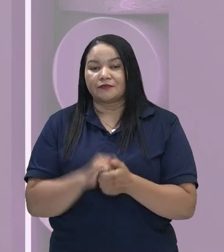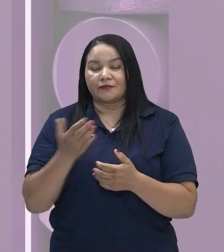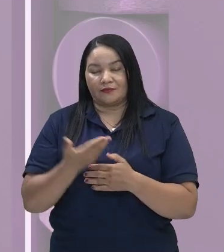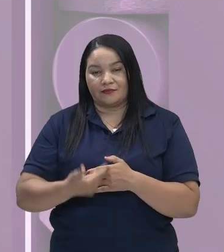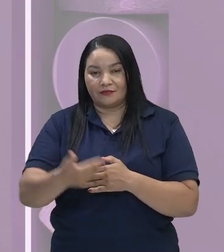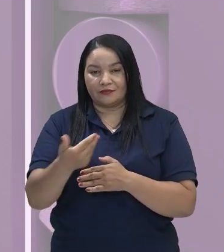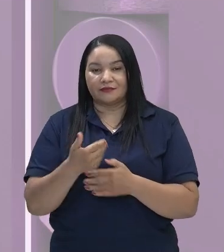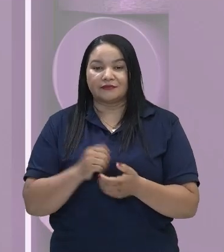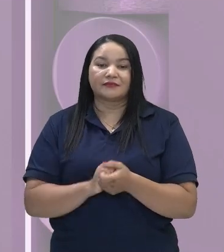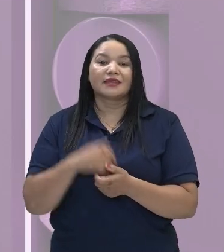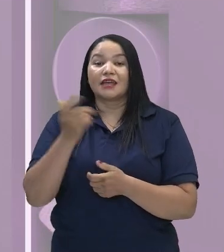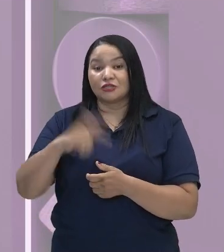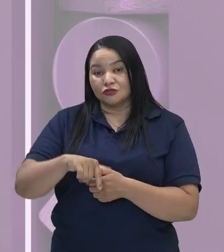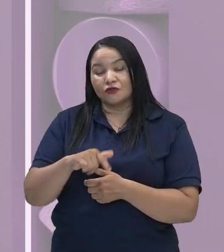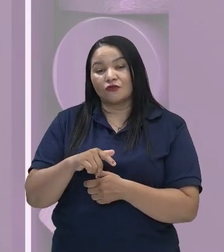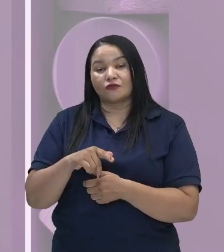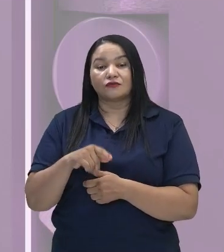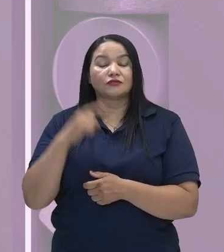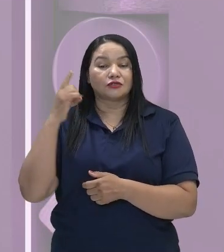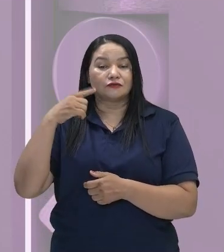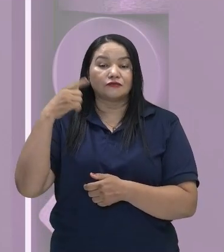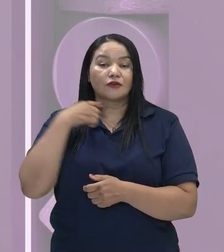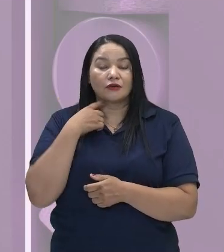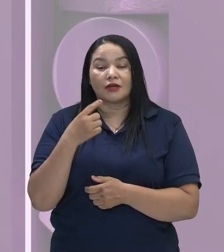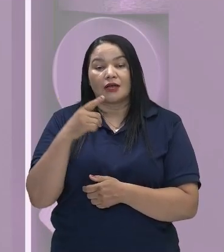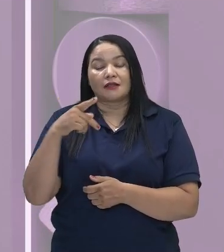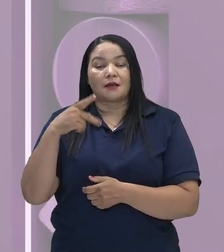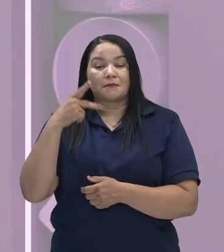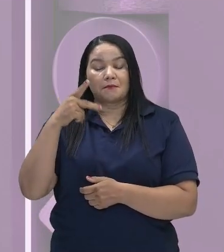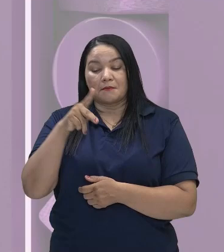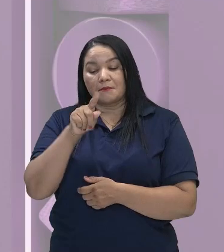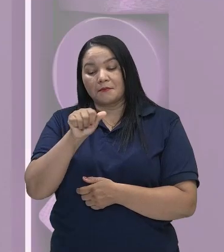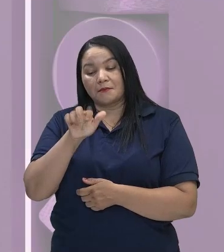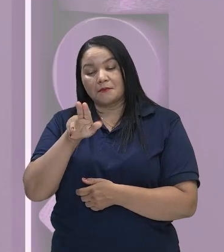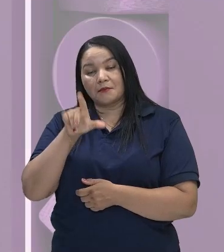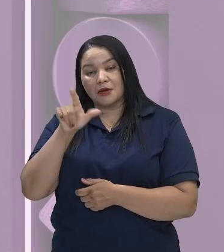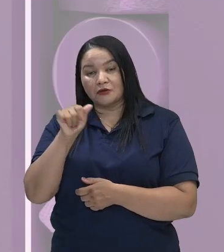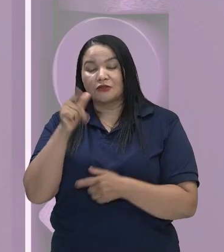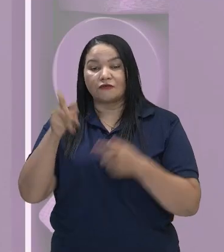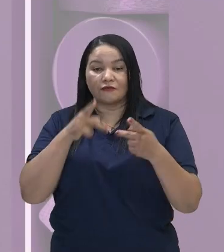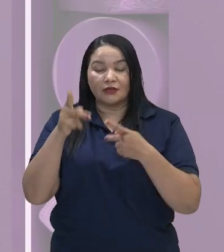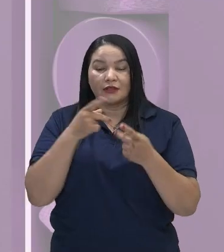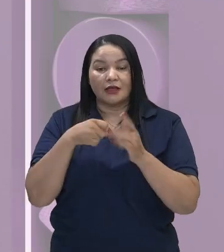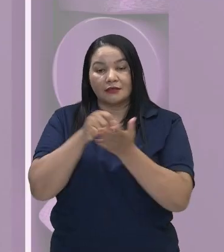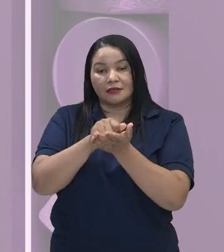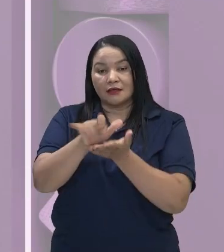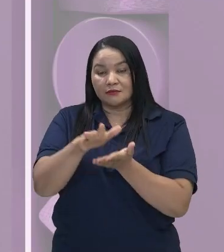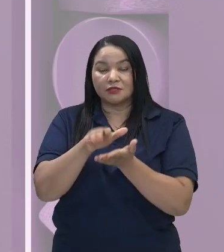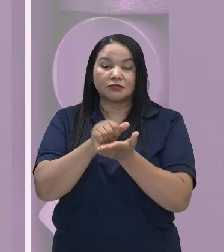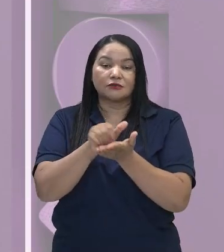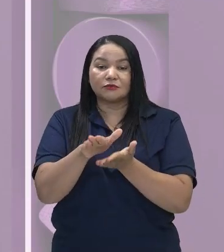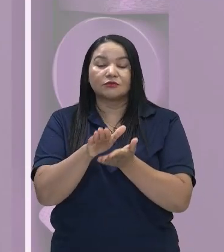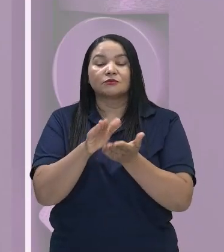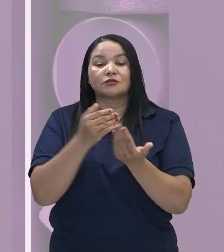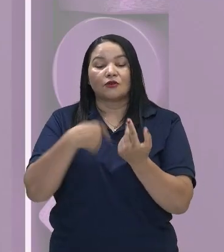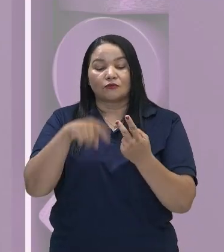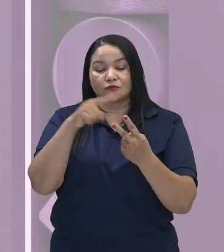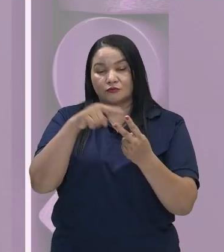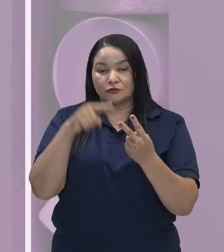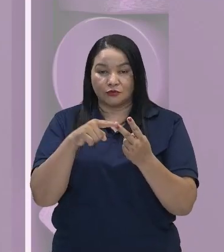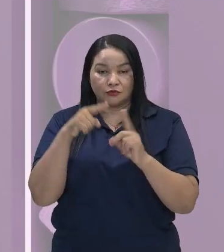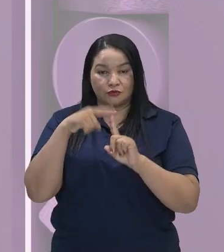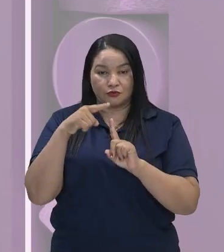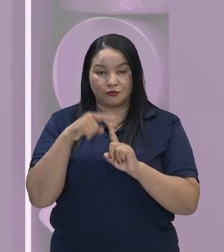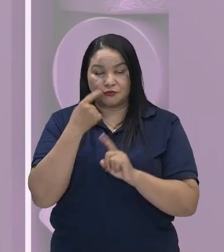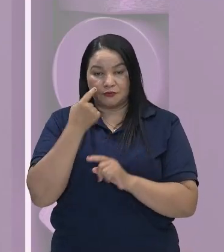vou chamar novamente a Paula para aqui com a gente, para falar para a gente sobre 2 tipos de demissões que existem. Vamos começar falando então? Vamos